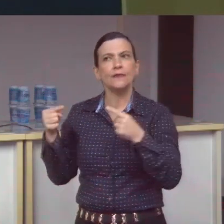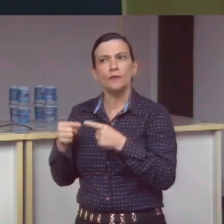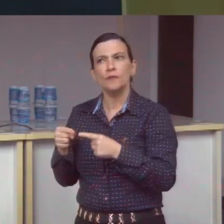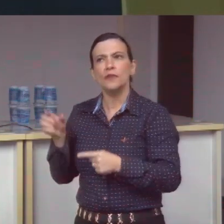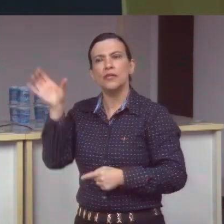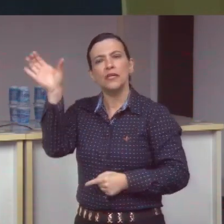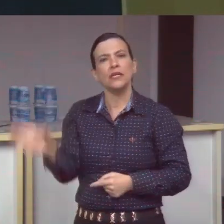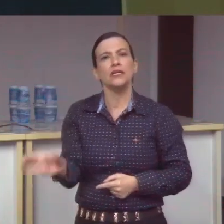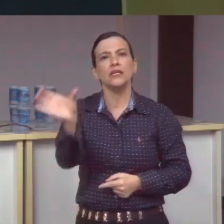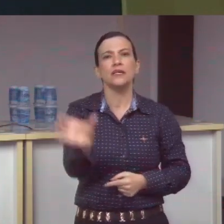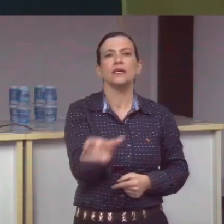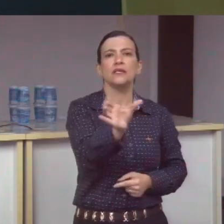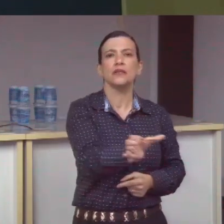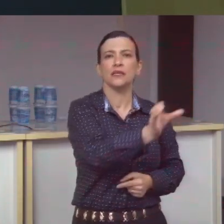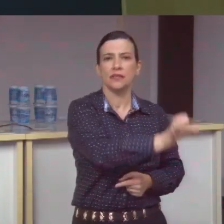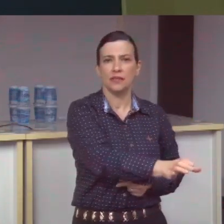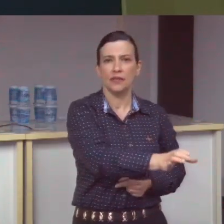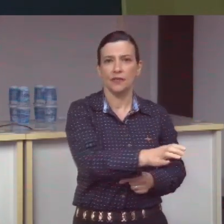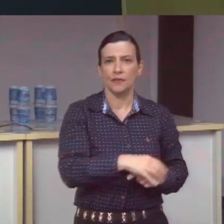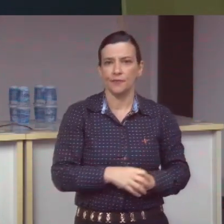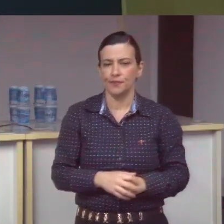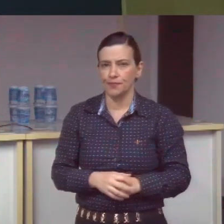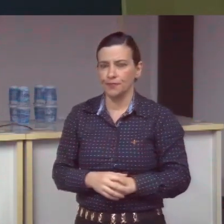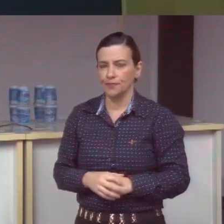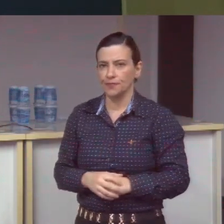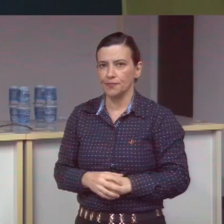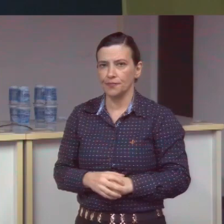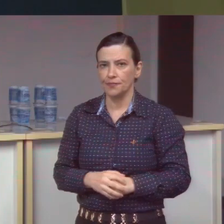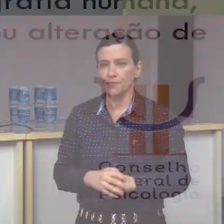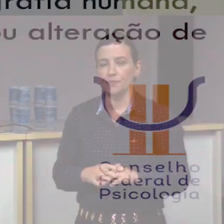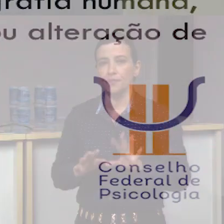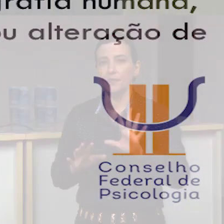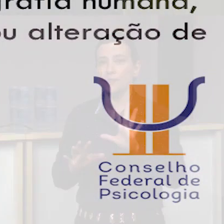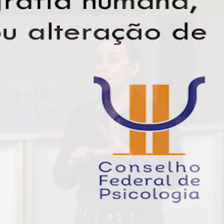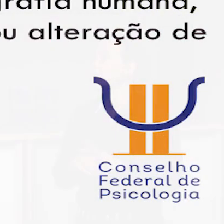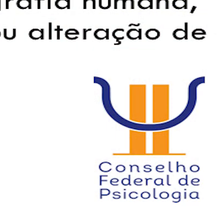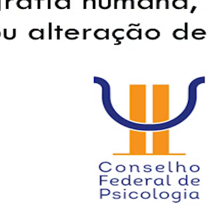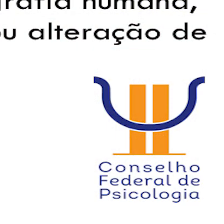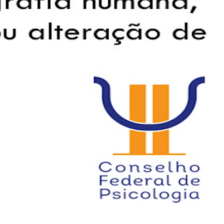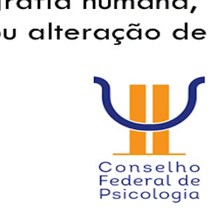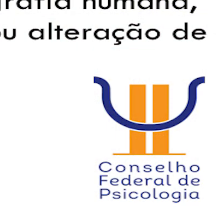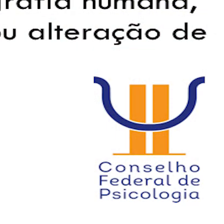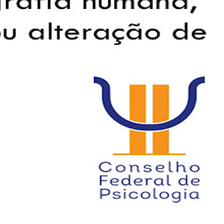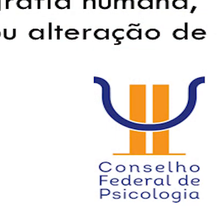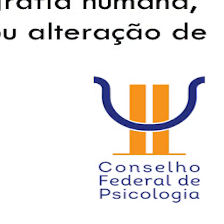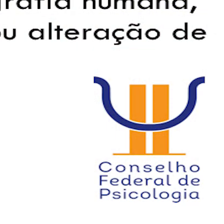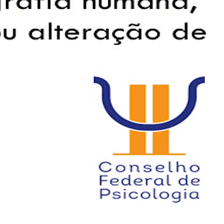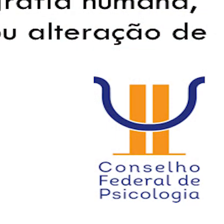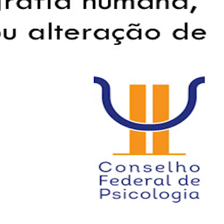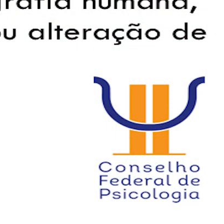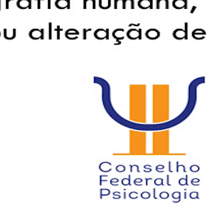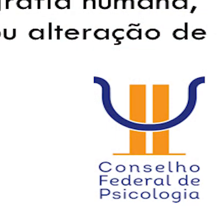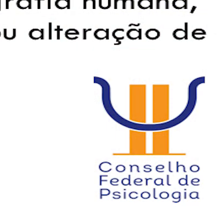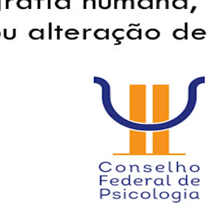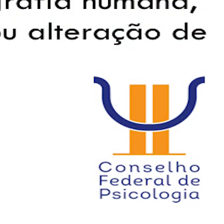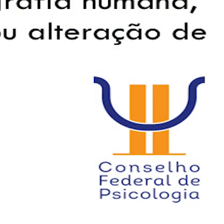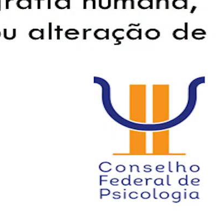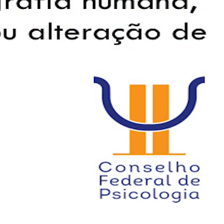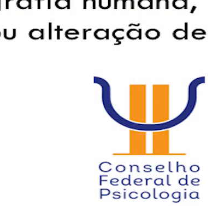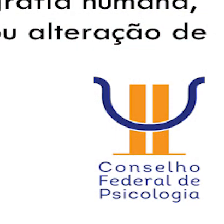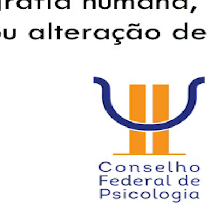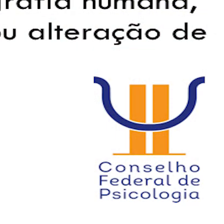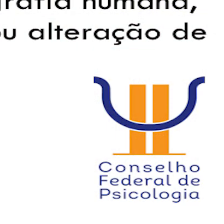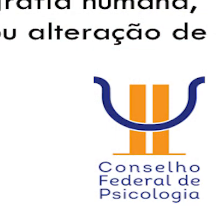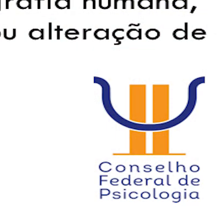seja um fracasso. Não é? Então, falo de ruptura do funcionamento de um sistema, do nosso habitual, do